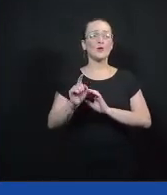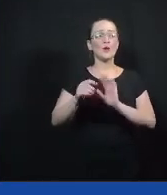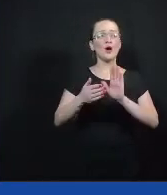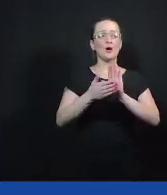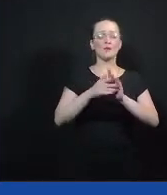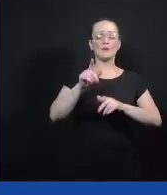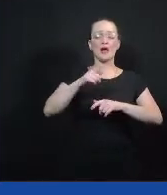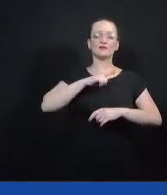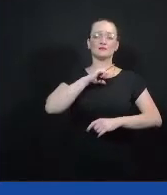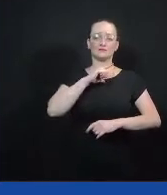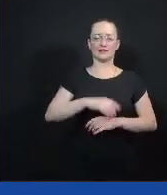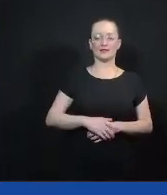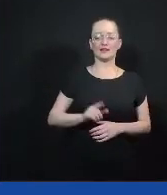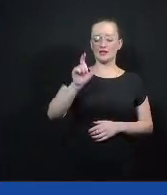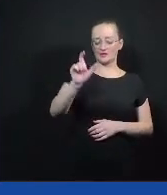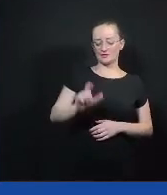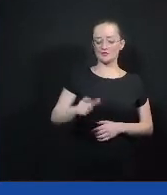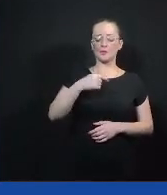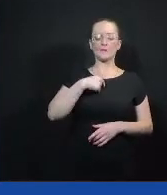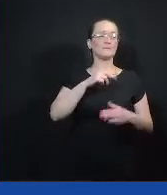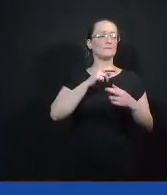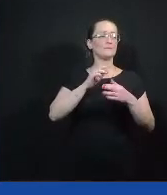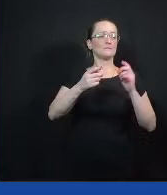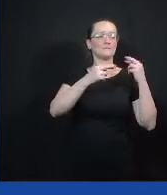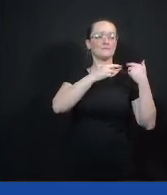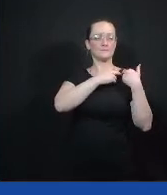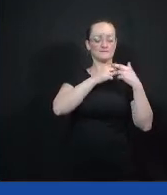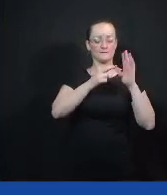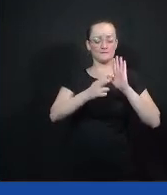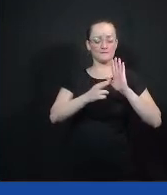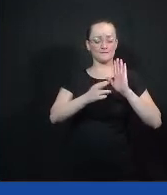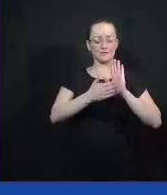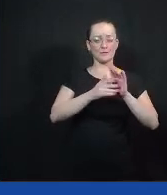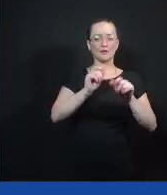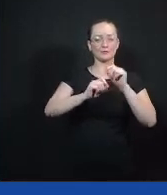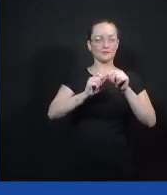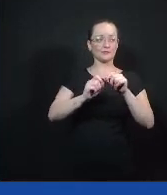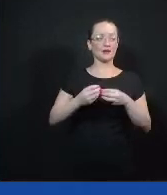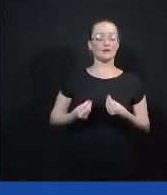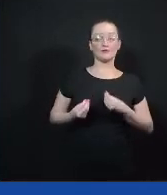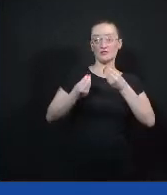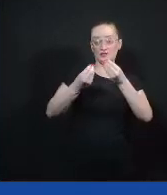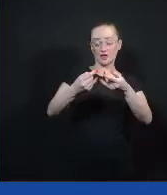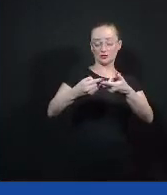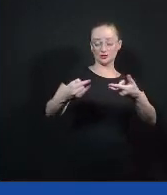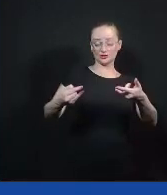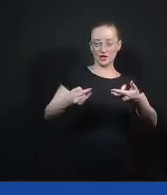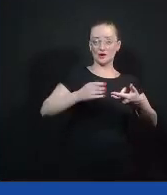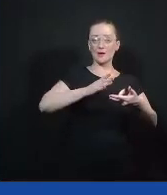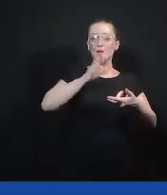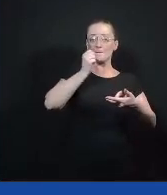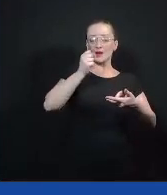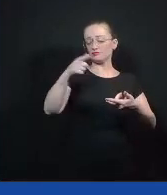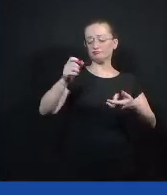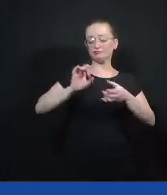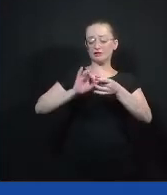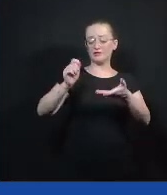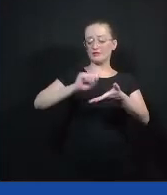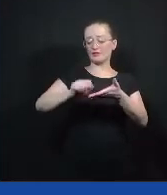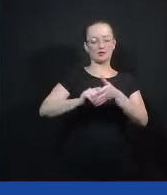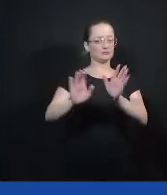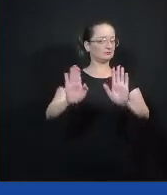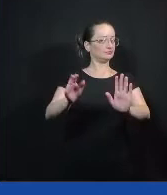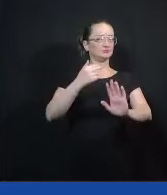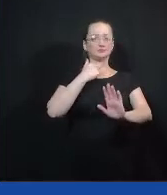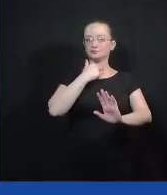propostas desse candidato ou dessa candidata, né? O eleitor, ele não deve dar um cheque em branco para o candidato, né? E não deve